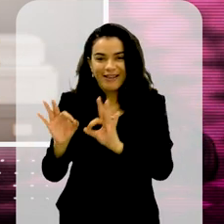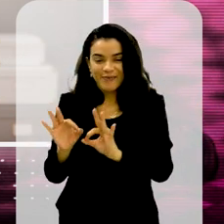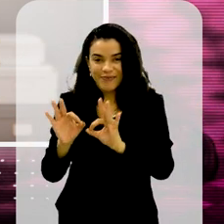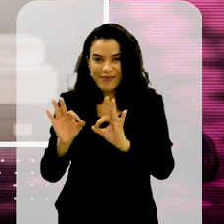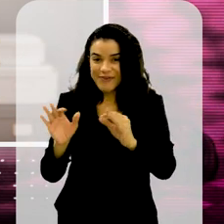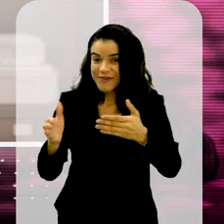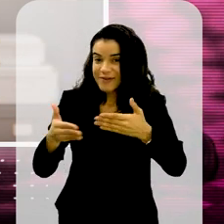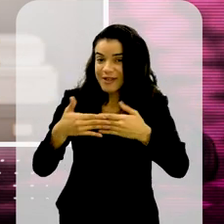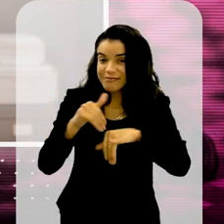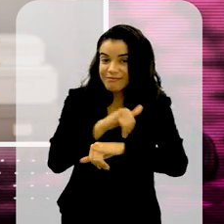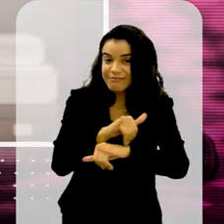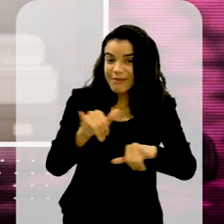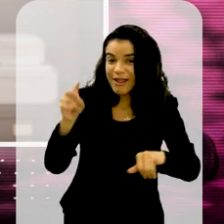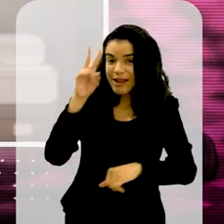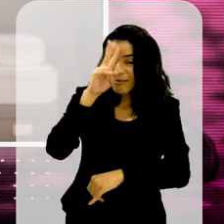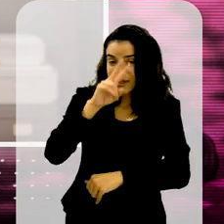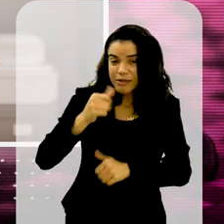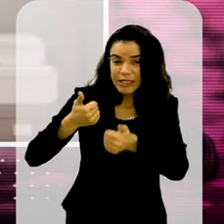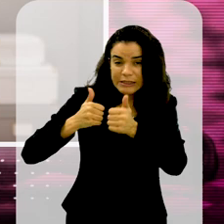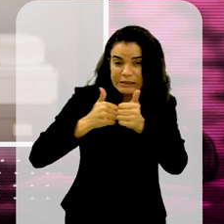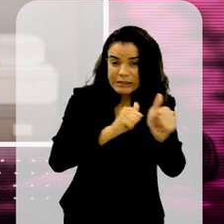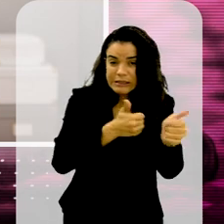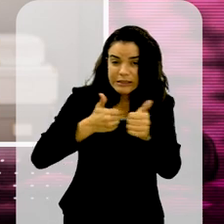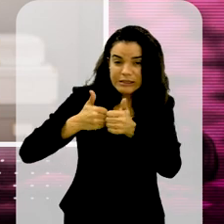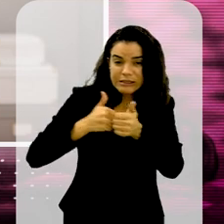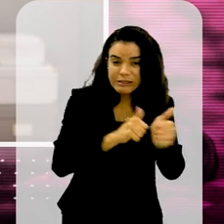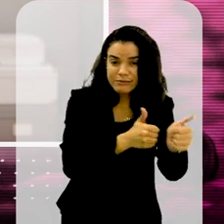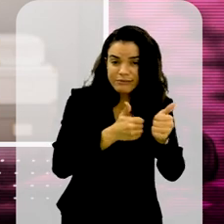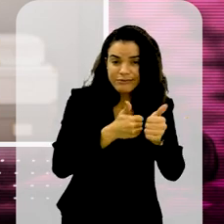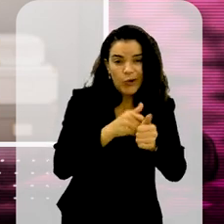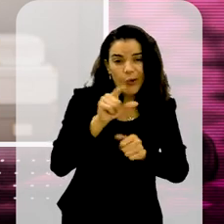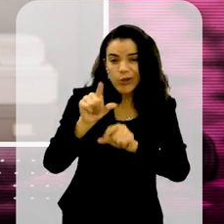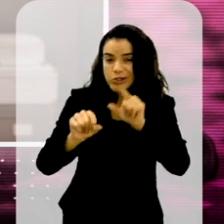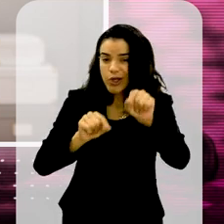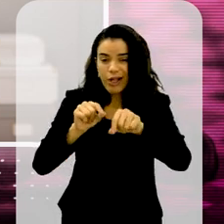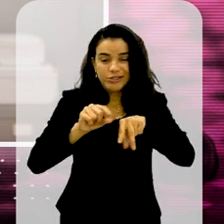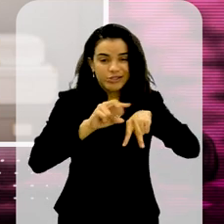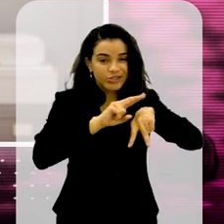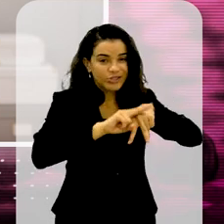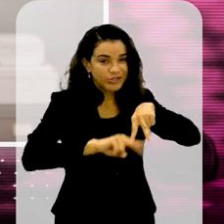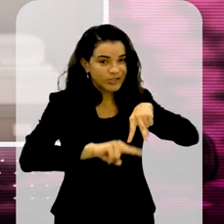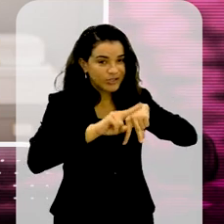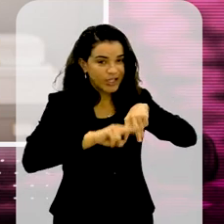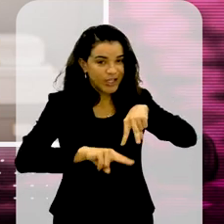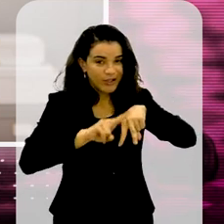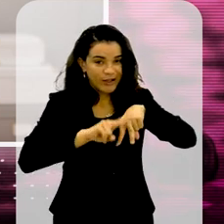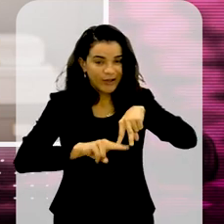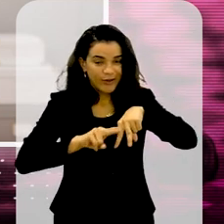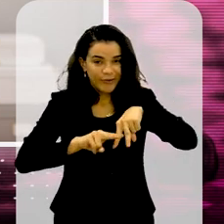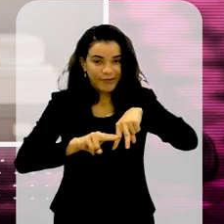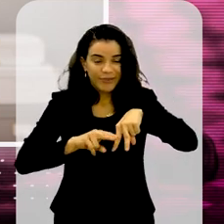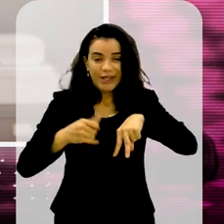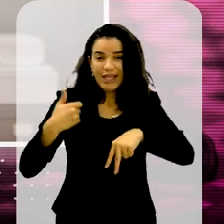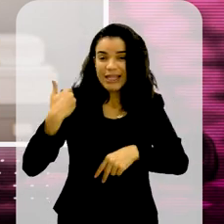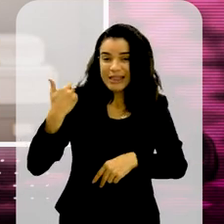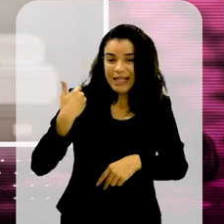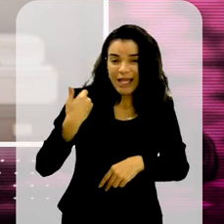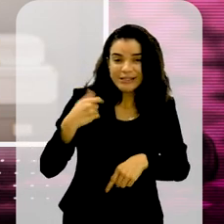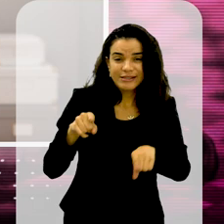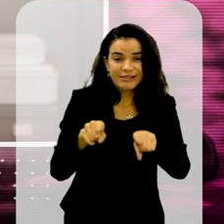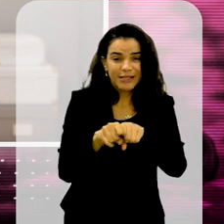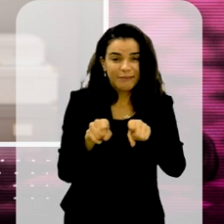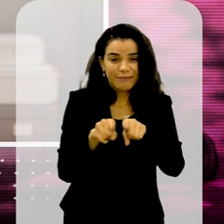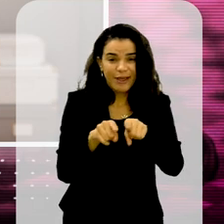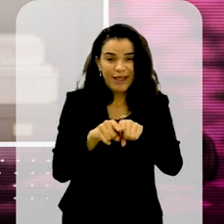agora. Gostaria de finalizar lembrando que o stalking não faz distinção de gênero, atinge pessoas de todas